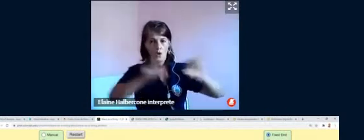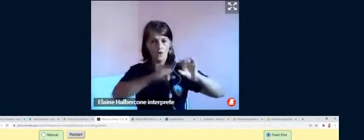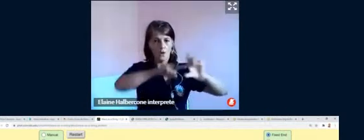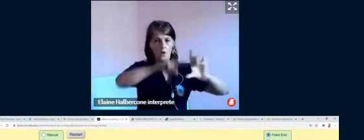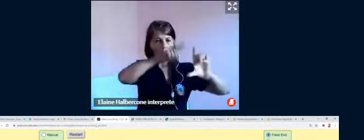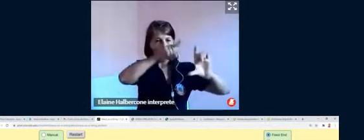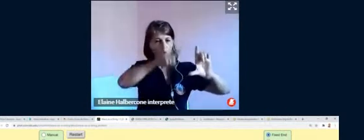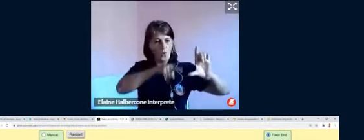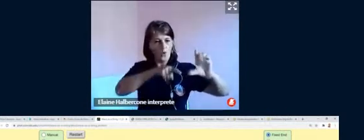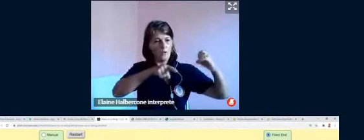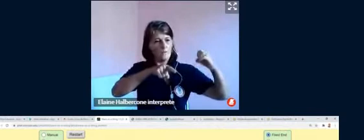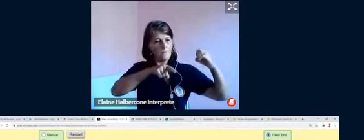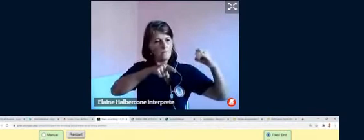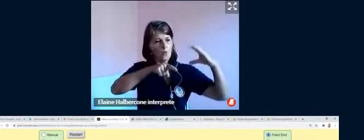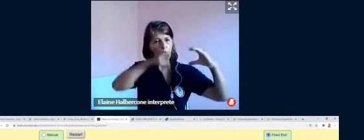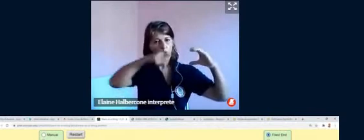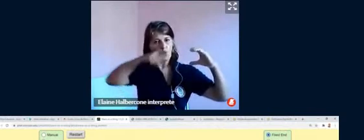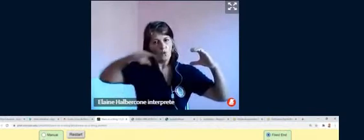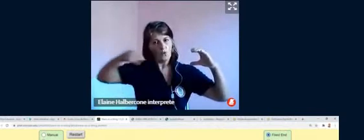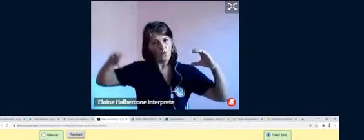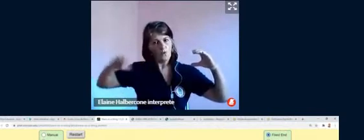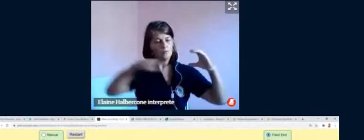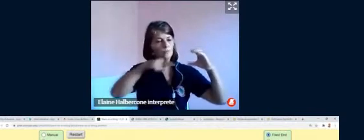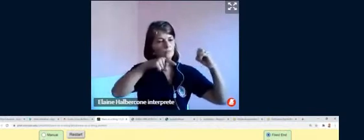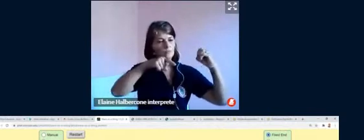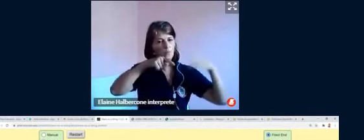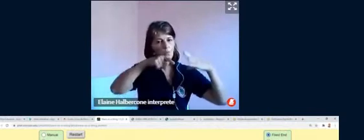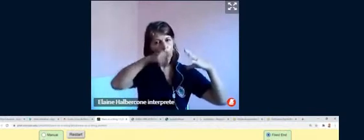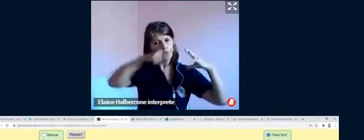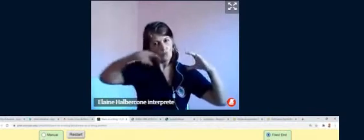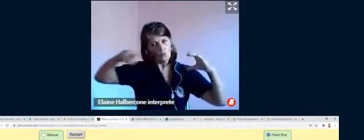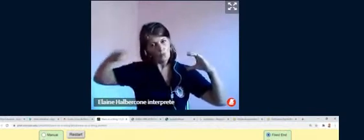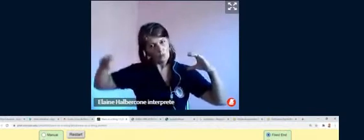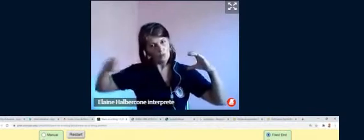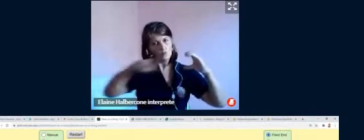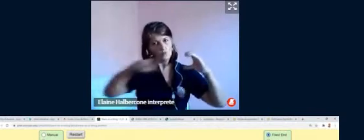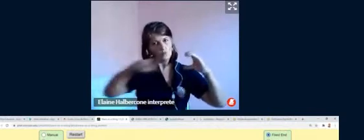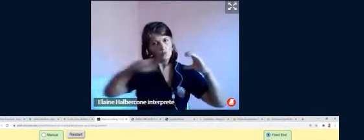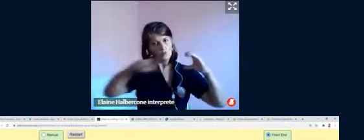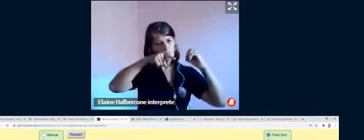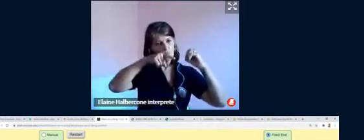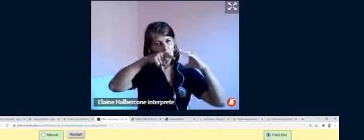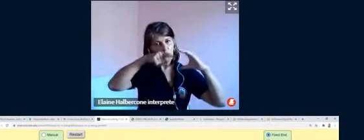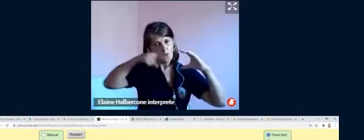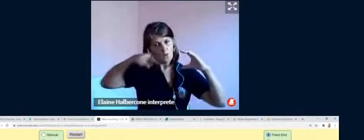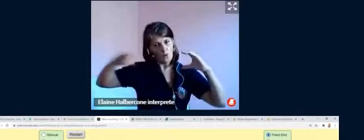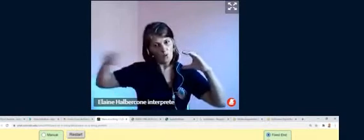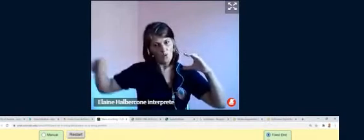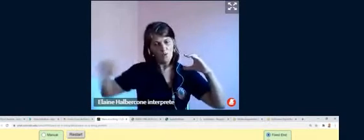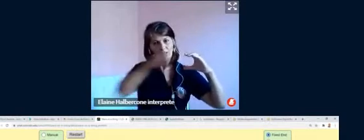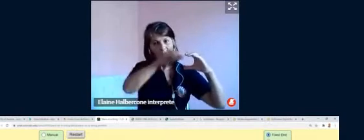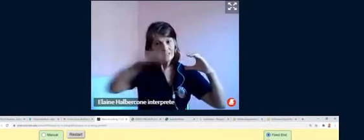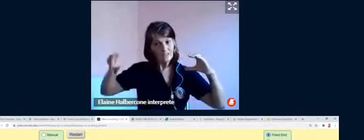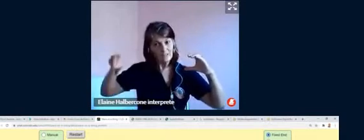uma onda? Uma onda é uma perturbação que se propaga sem necessariamente haver transporte de matéria.